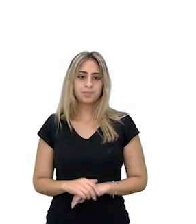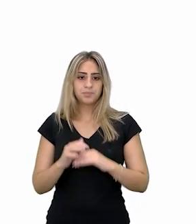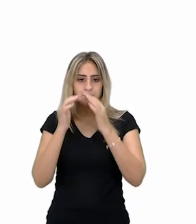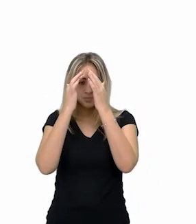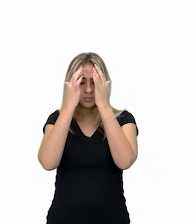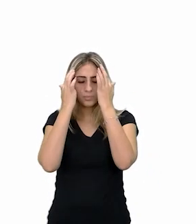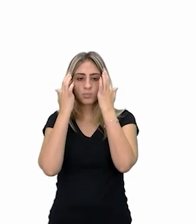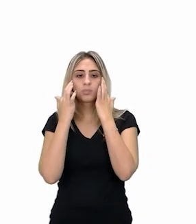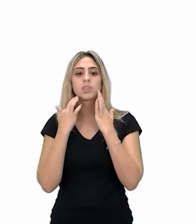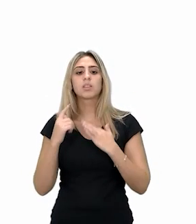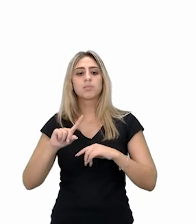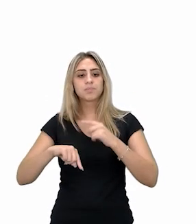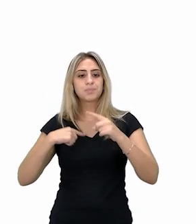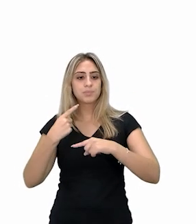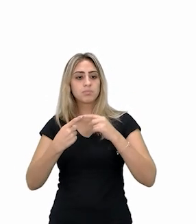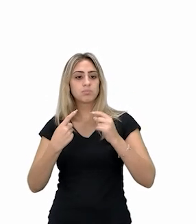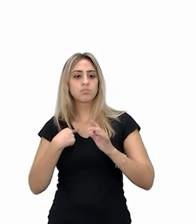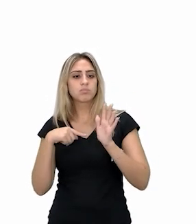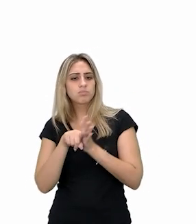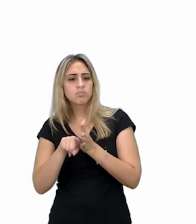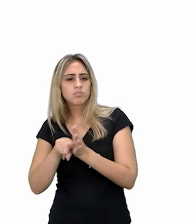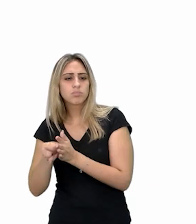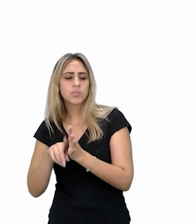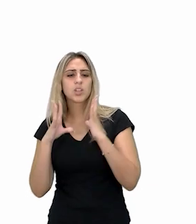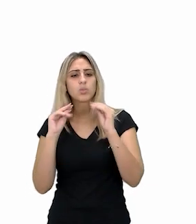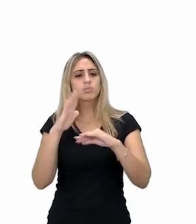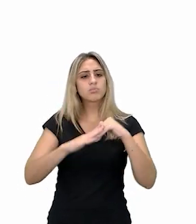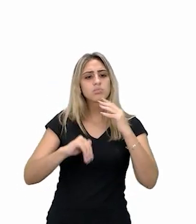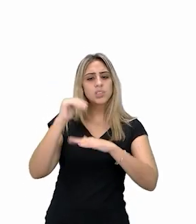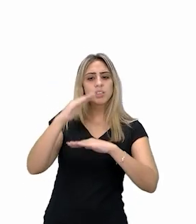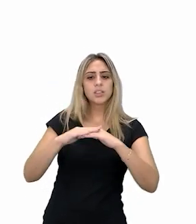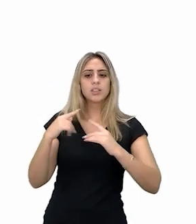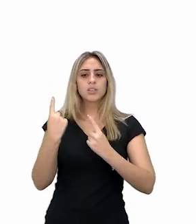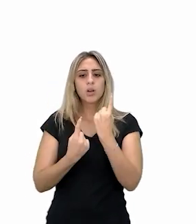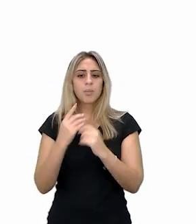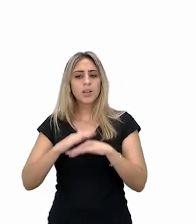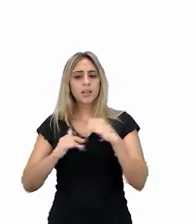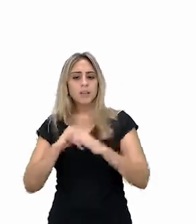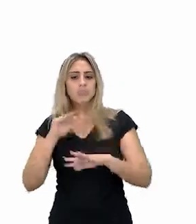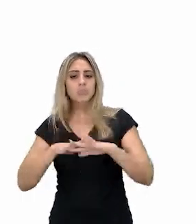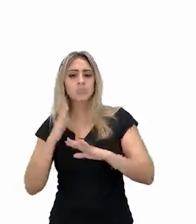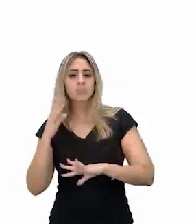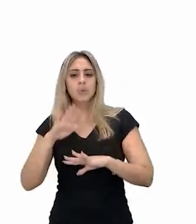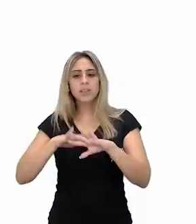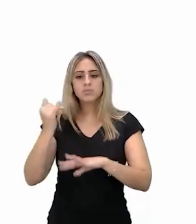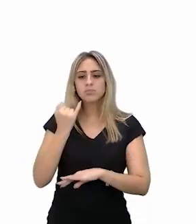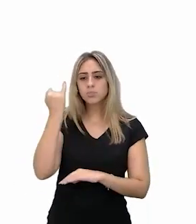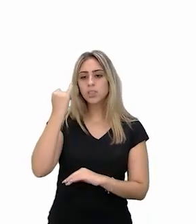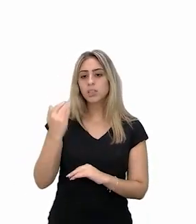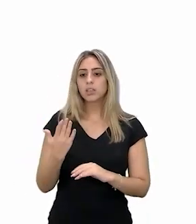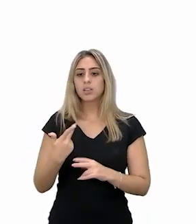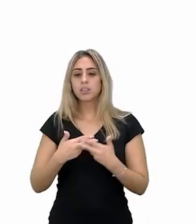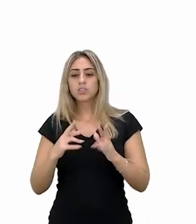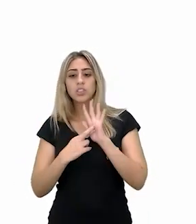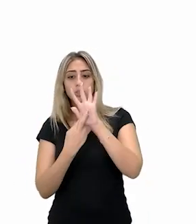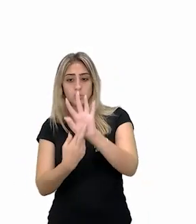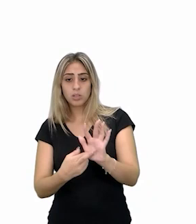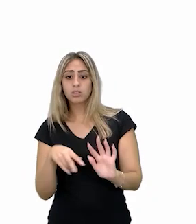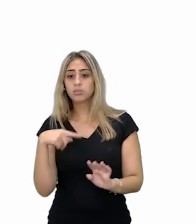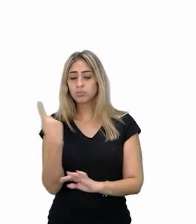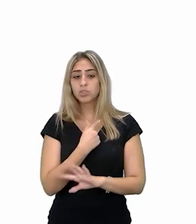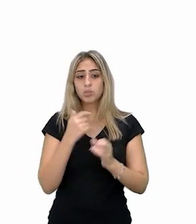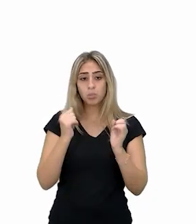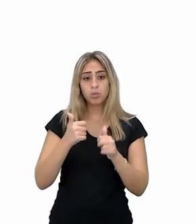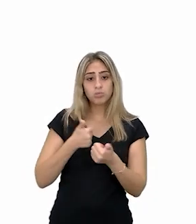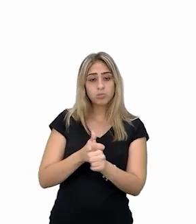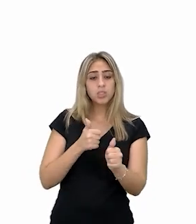E aí, depois de a gente, né, explorar todas as habilidades, quais são as habilidades mais fragilizadas, lá no card de resultados, a gente pode